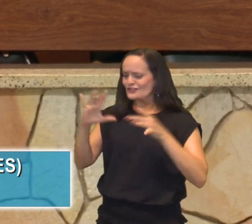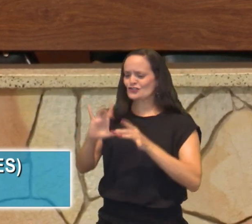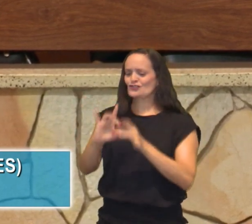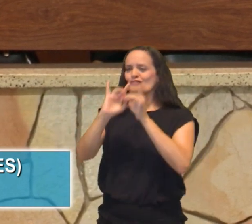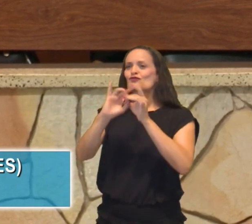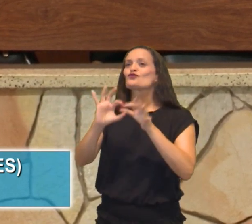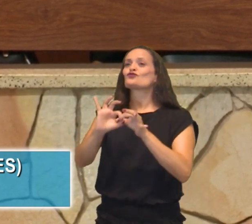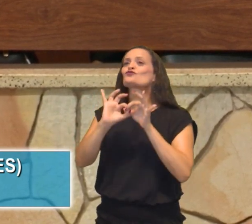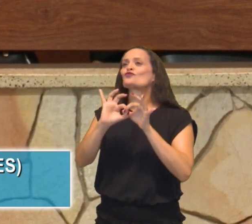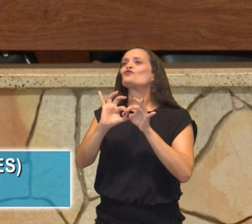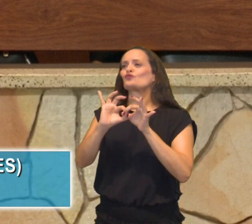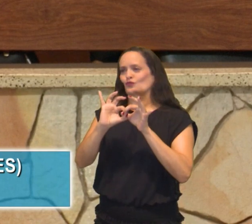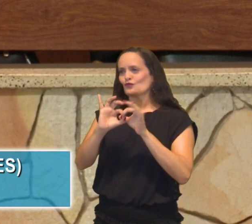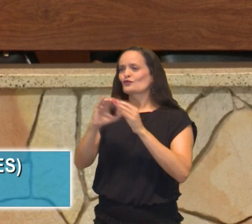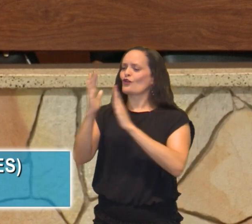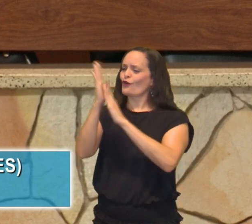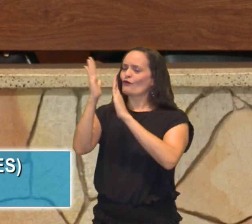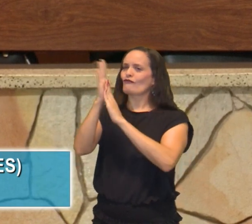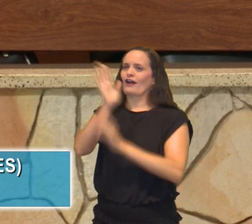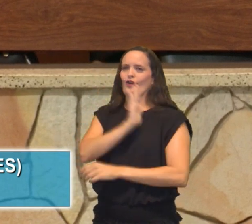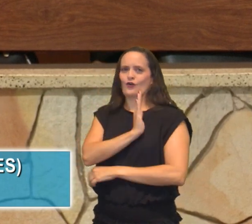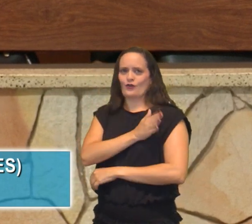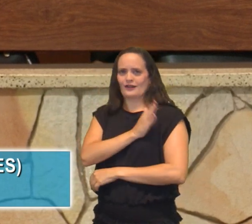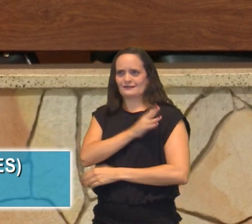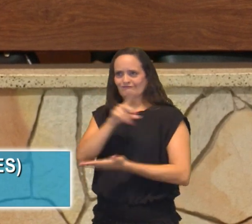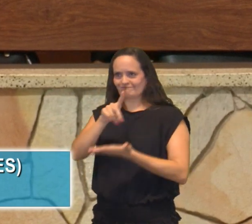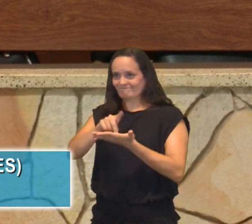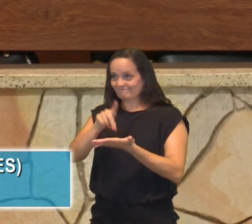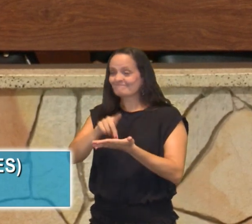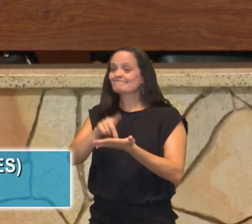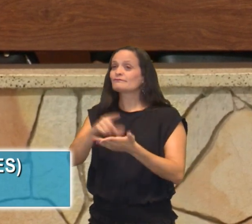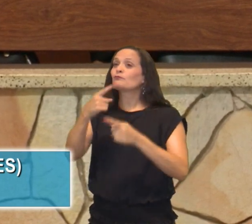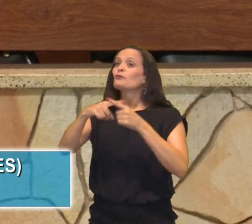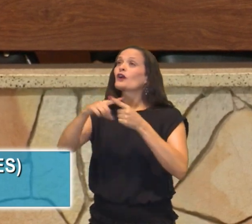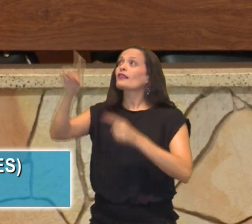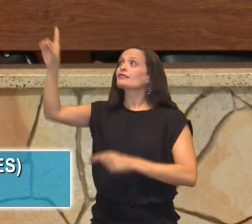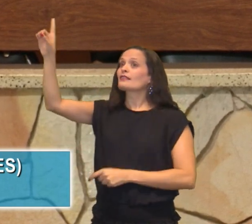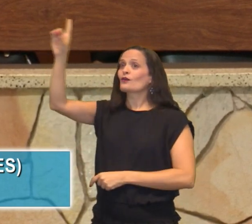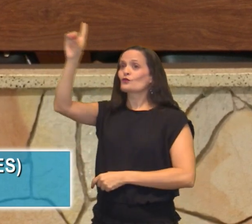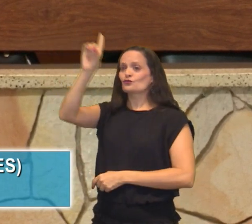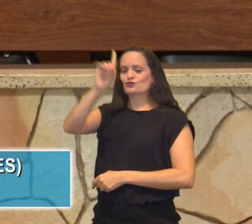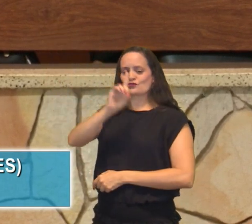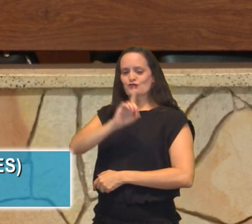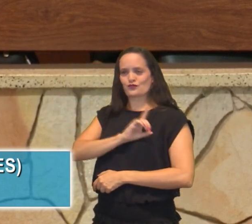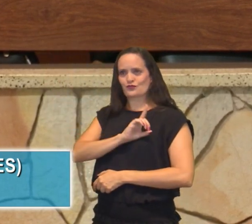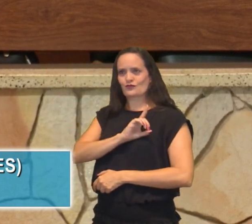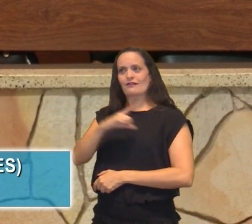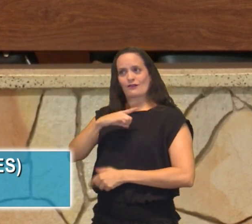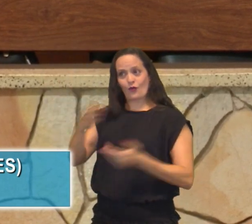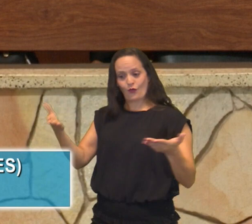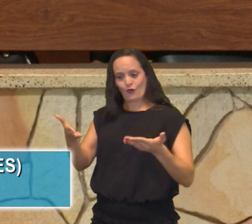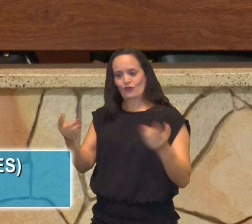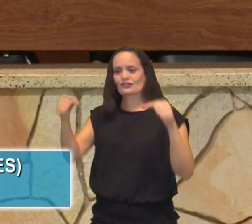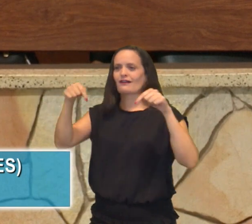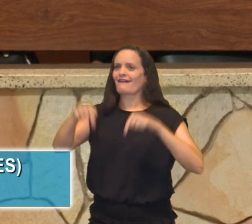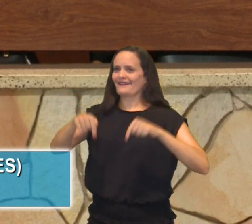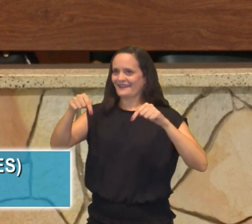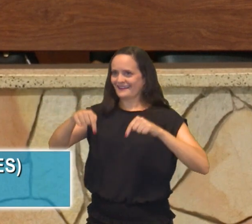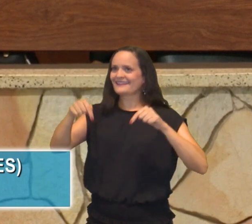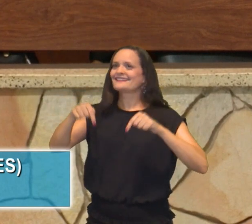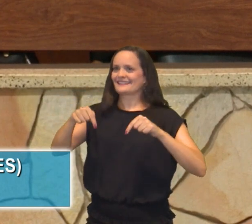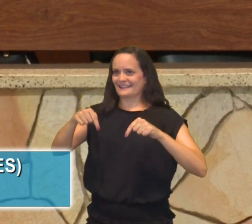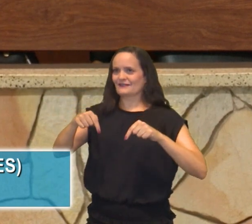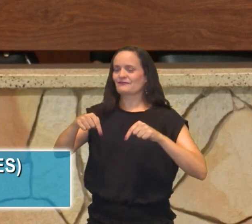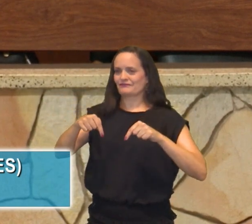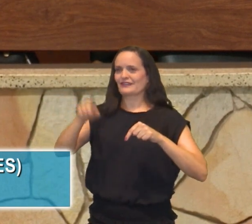teu coração, com todo o teu ser, porque o Deus que está aqui nesta manhã presente entre nós, Ele é digno e merecedor